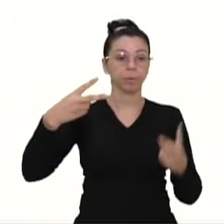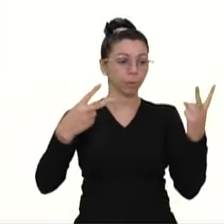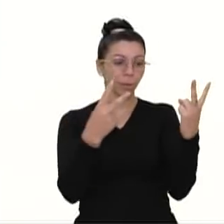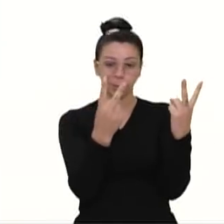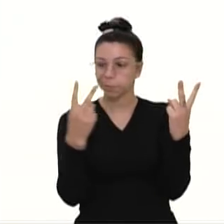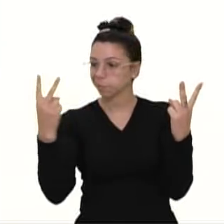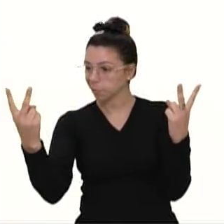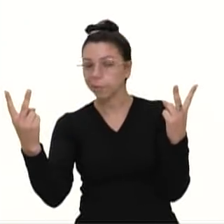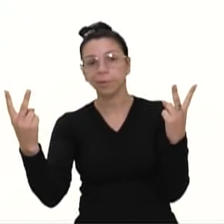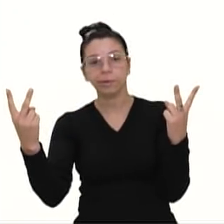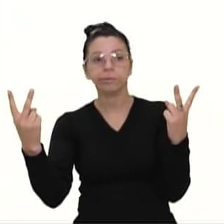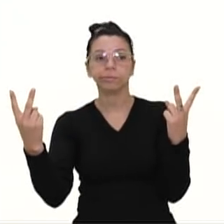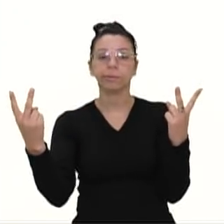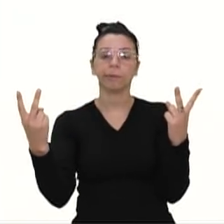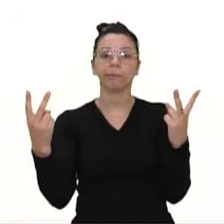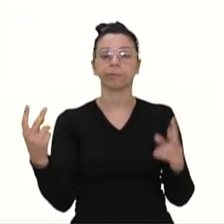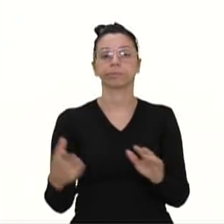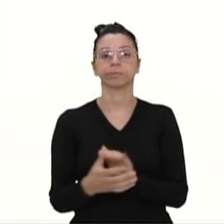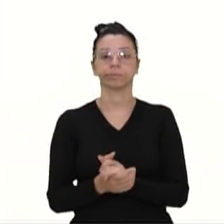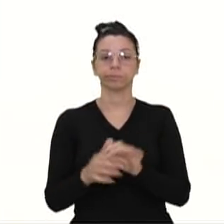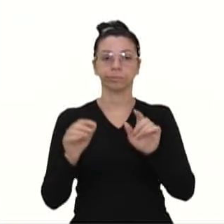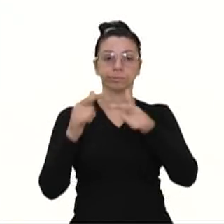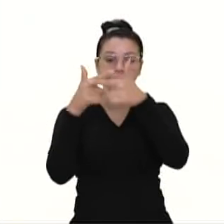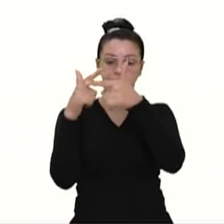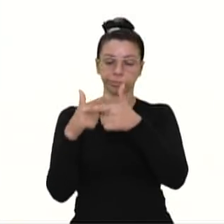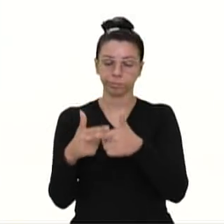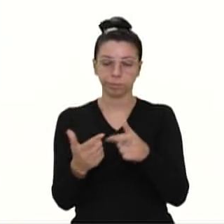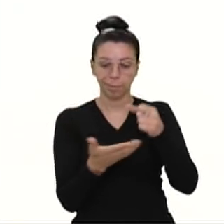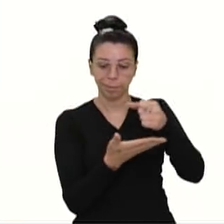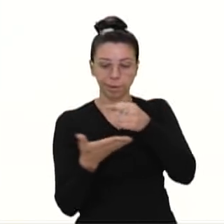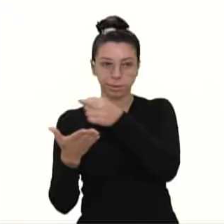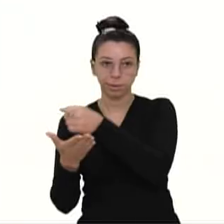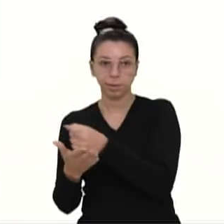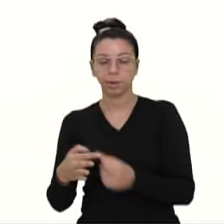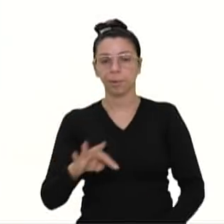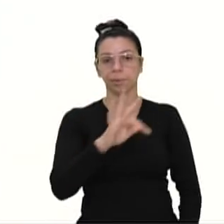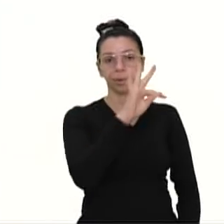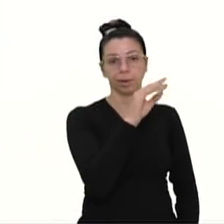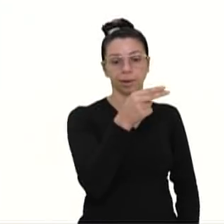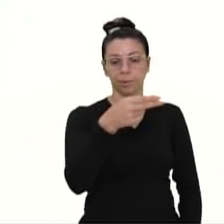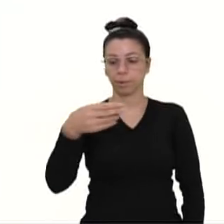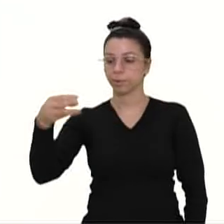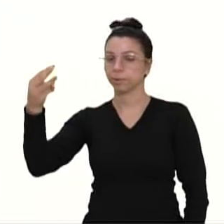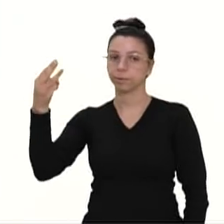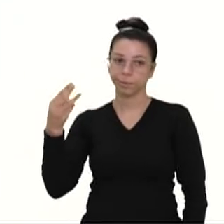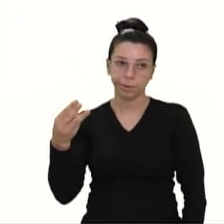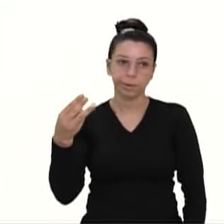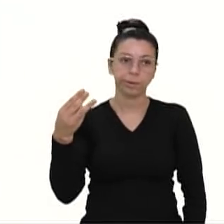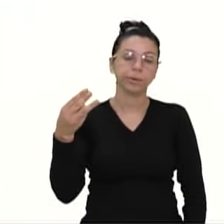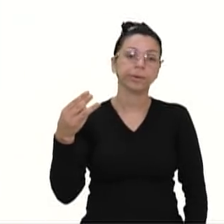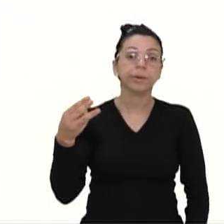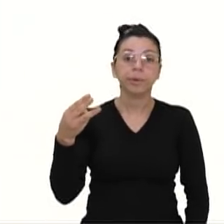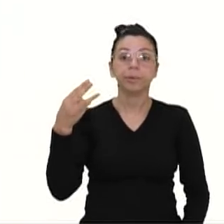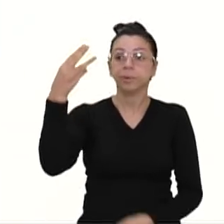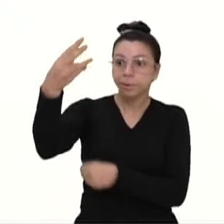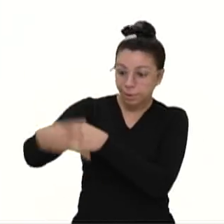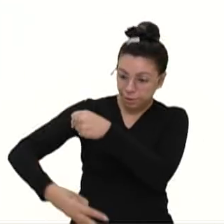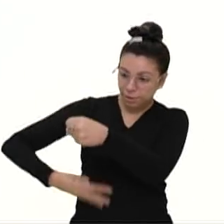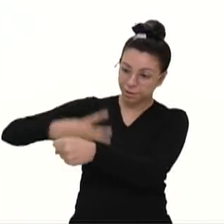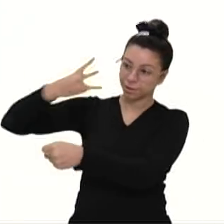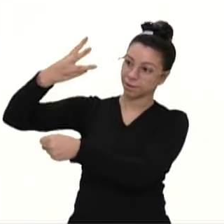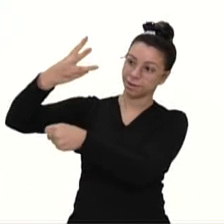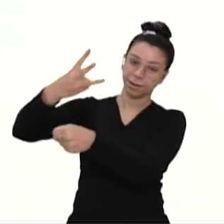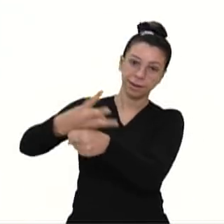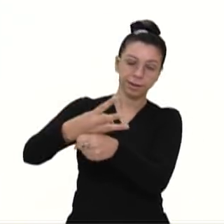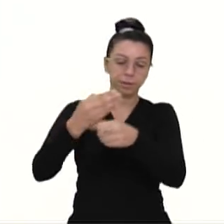2. Simplificando as bases iguais, t igual a 3. Ou seja, após 3 anos